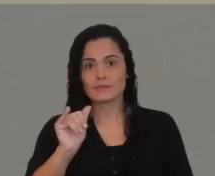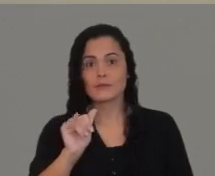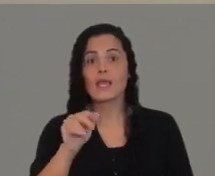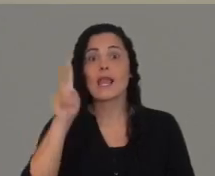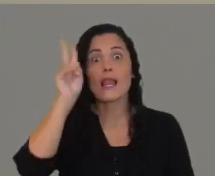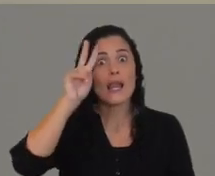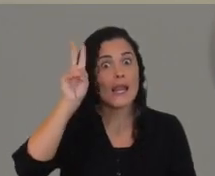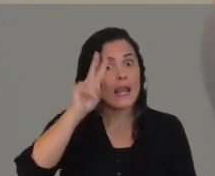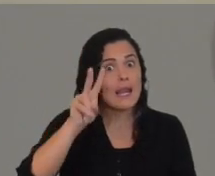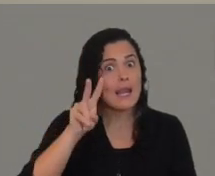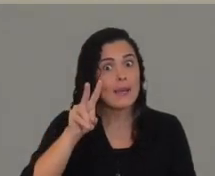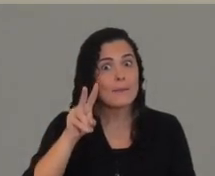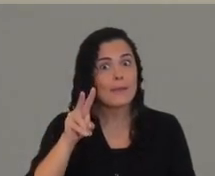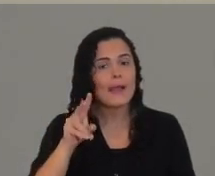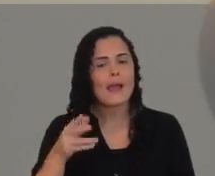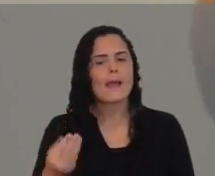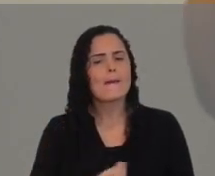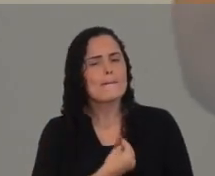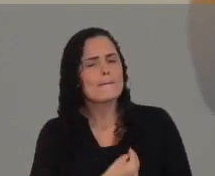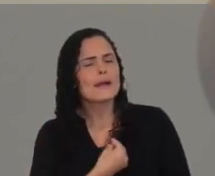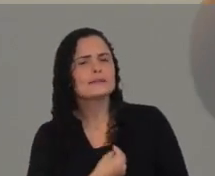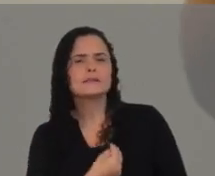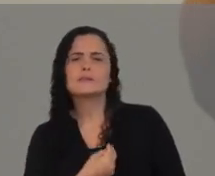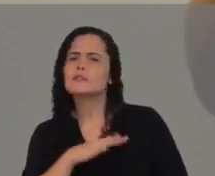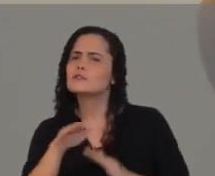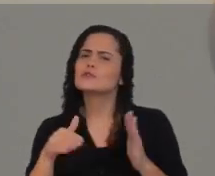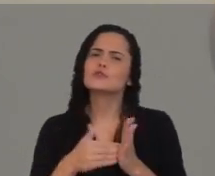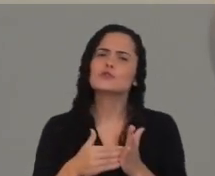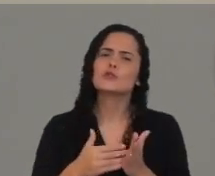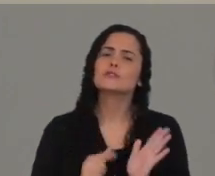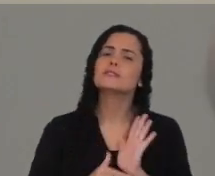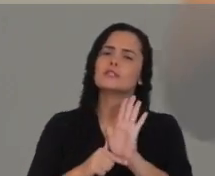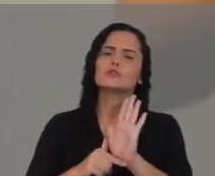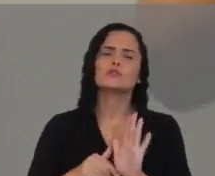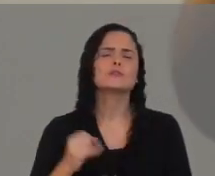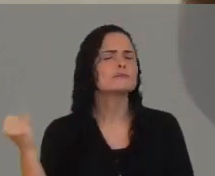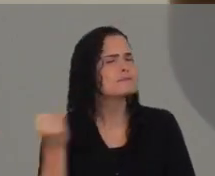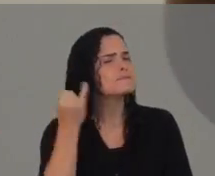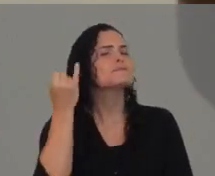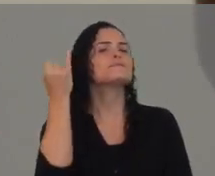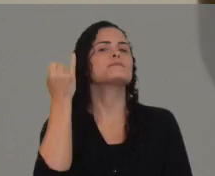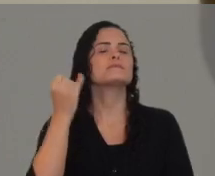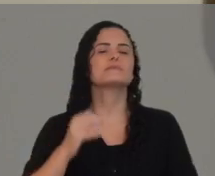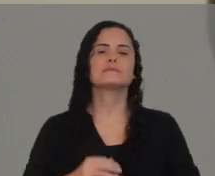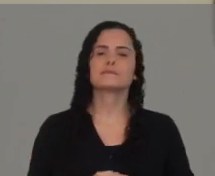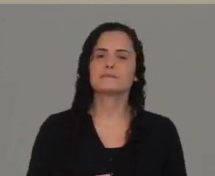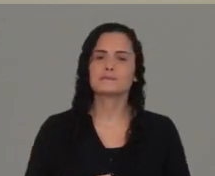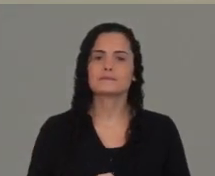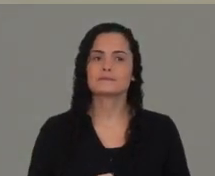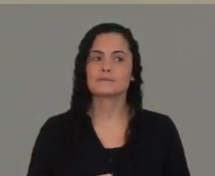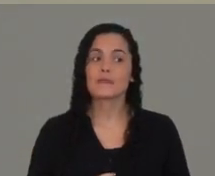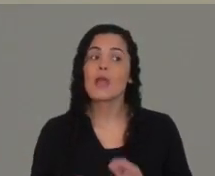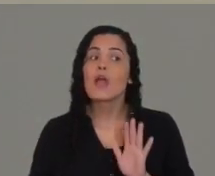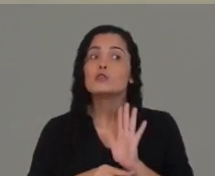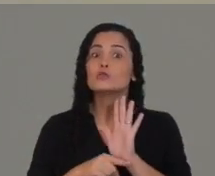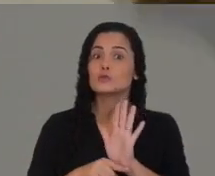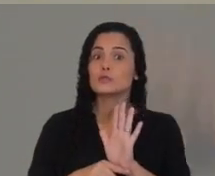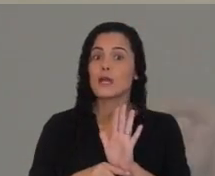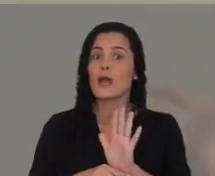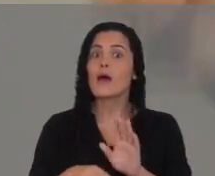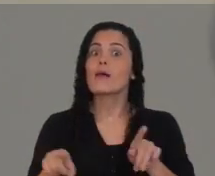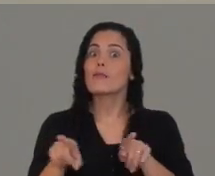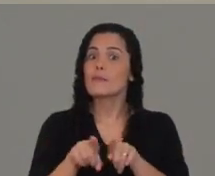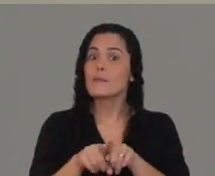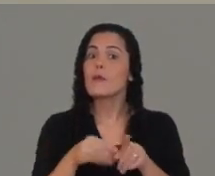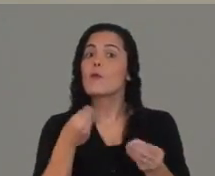programas. Ah, e vale lembrar que a presença e a contribuição de todos é super importante. Falando em